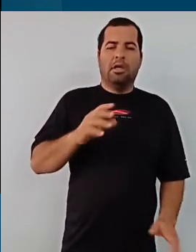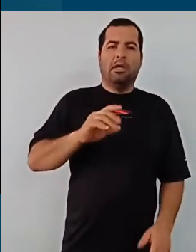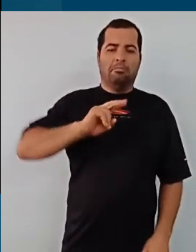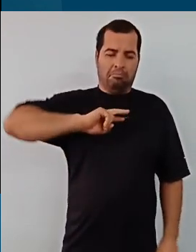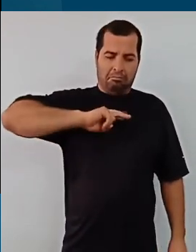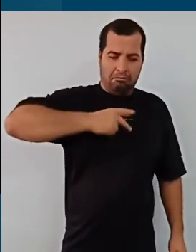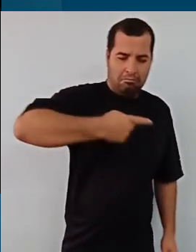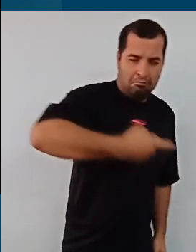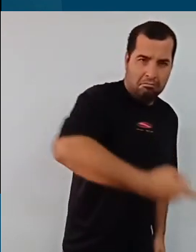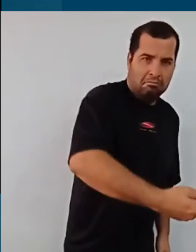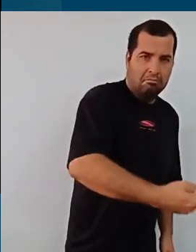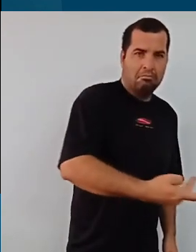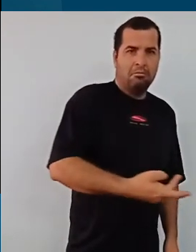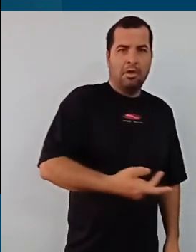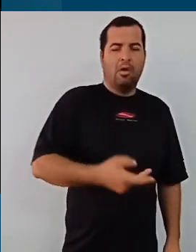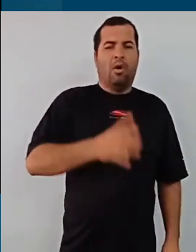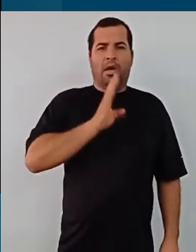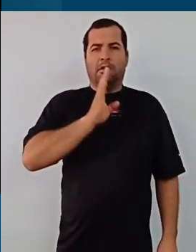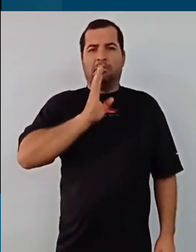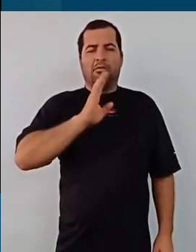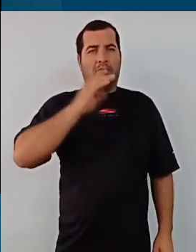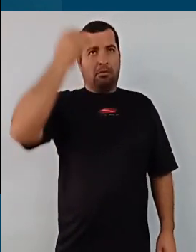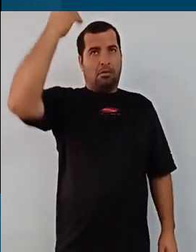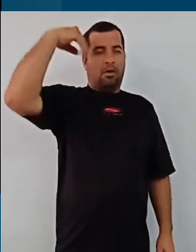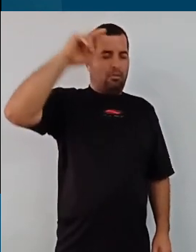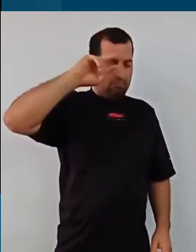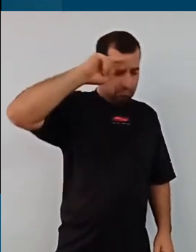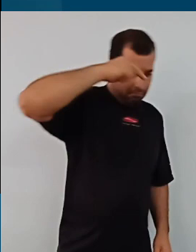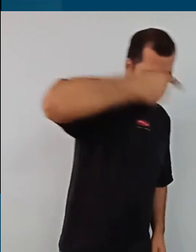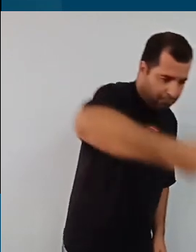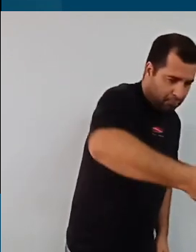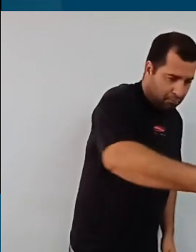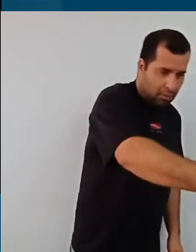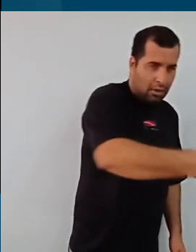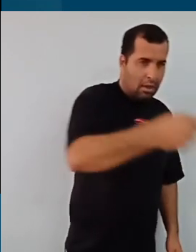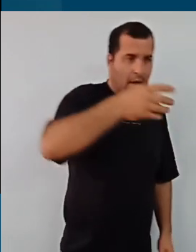transmito, injeto conhecimento na cabeça de alguém,